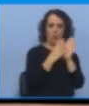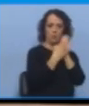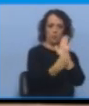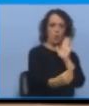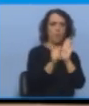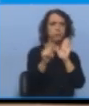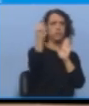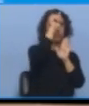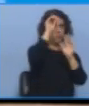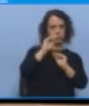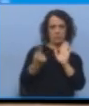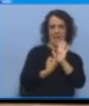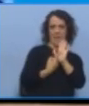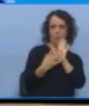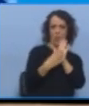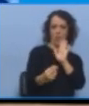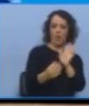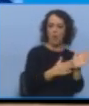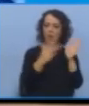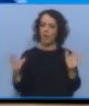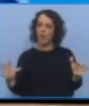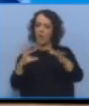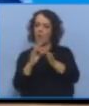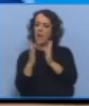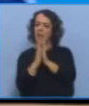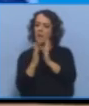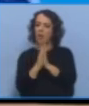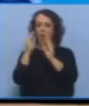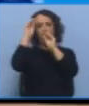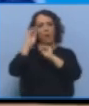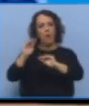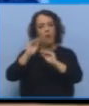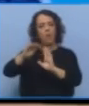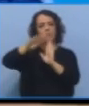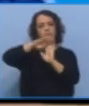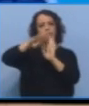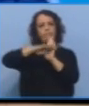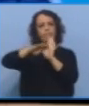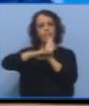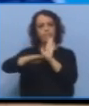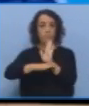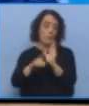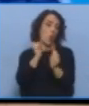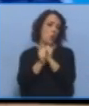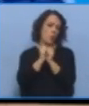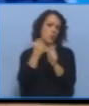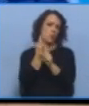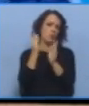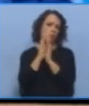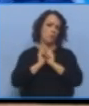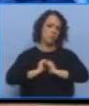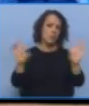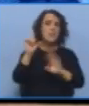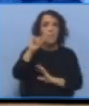consultoras, com aquilo que vem na doutrina da Igreja, nas encíclicas, nos documentos que a Igreja emite, ou até na própria